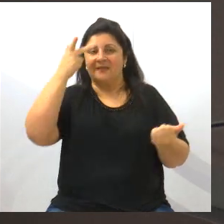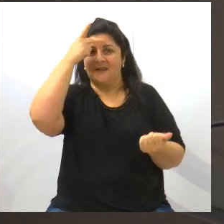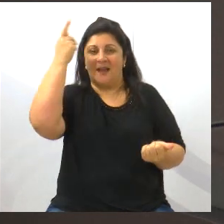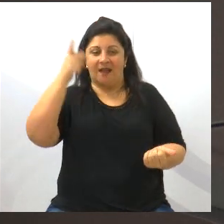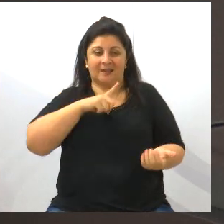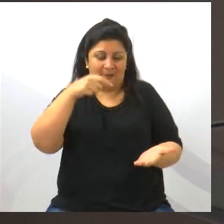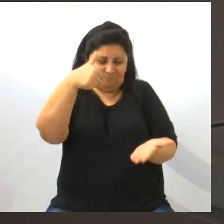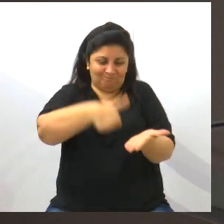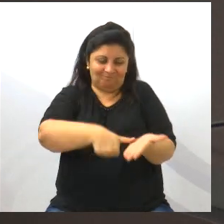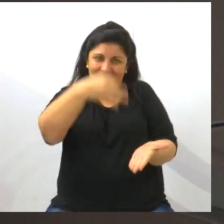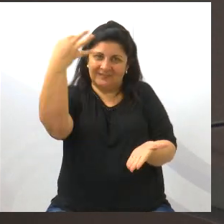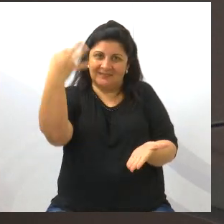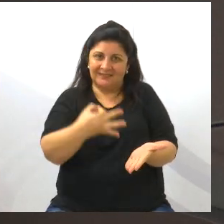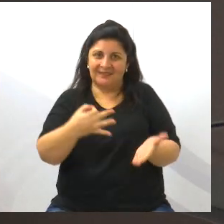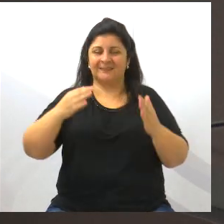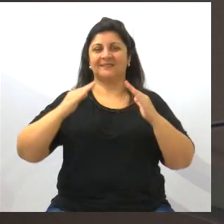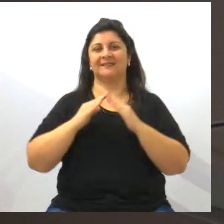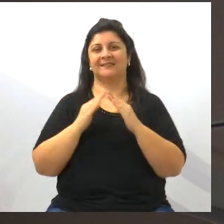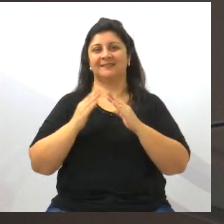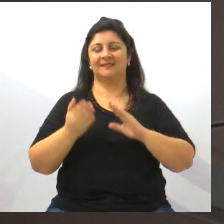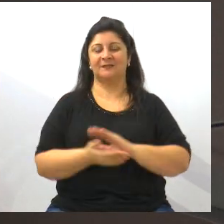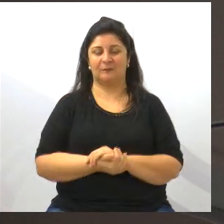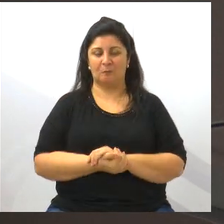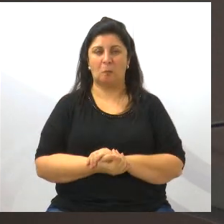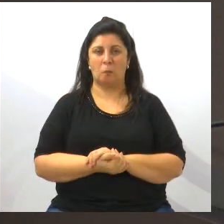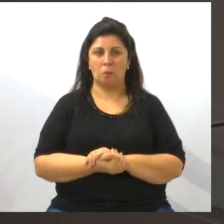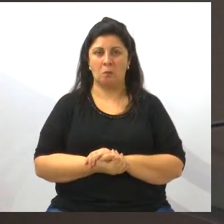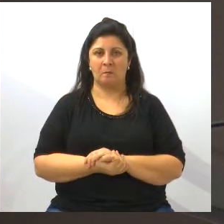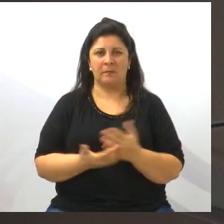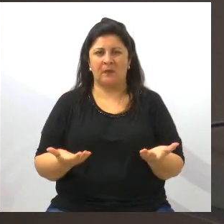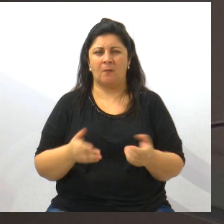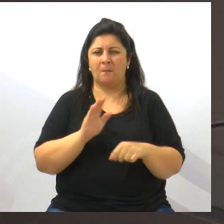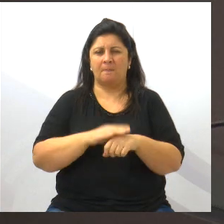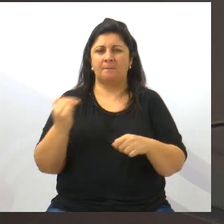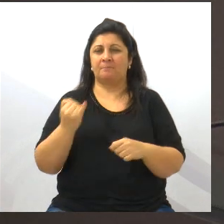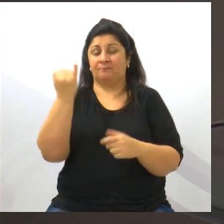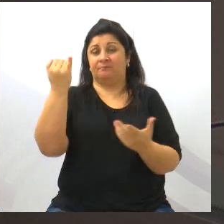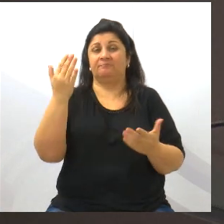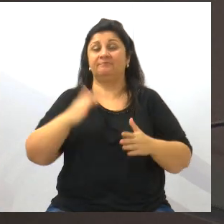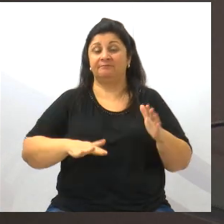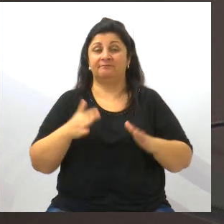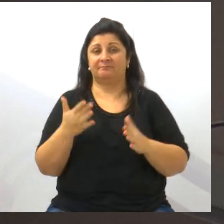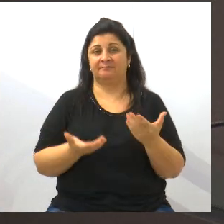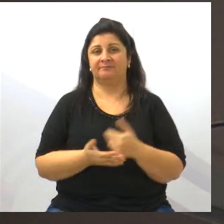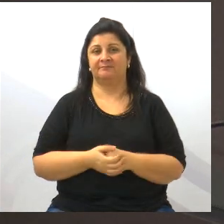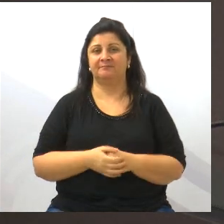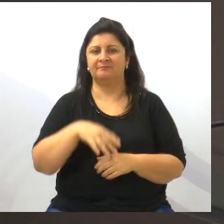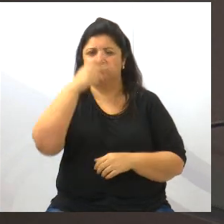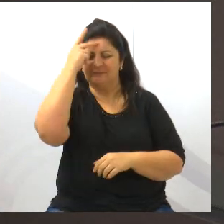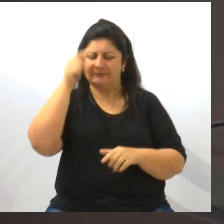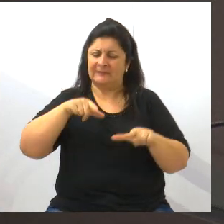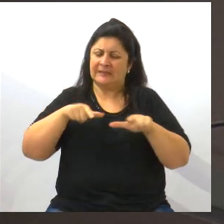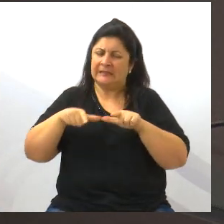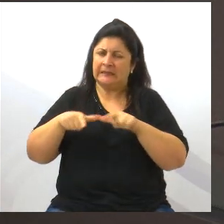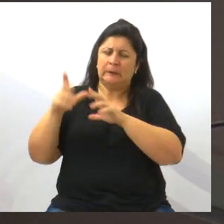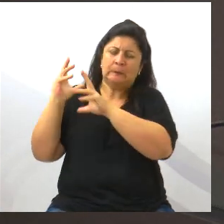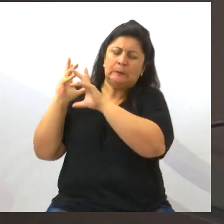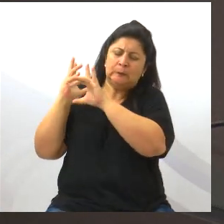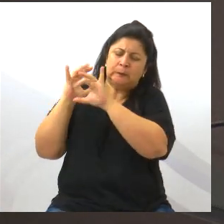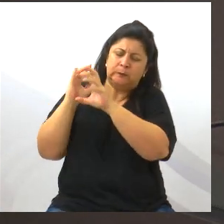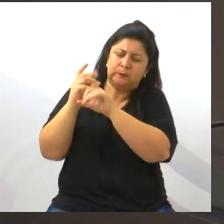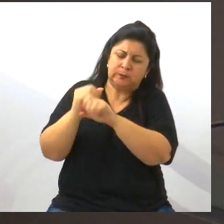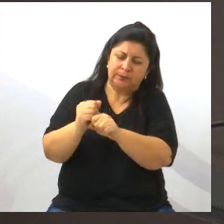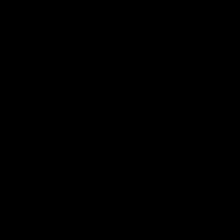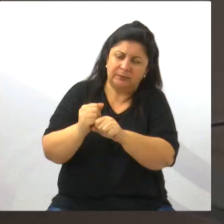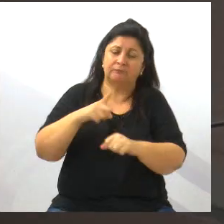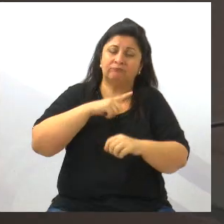receber em suas mãos o documento da sua casa, que é um dos bens mais preciosos. Às vezes, as pessoas trabalham a vida inteira para ter um teto para